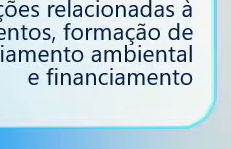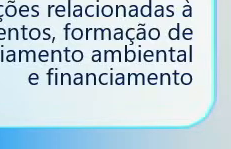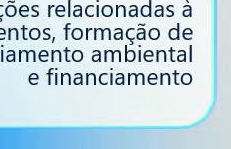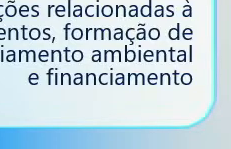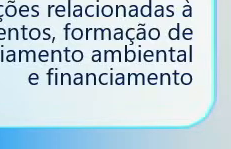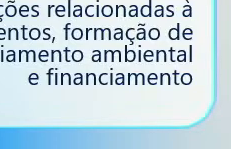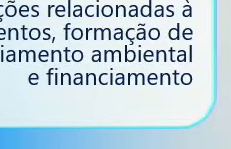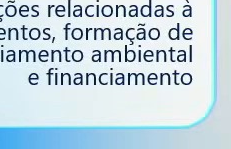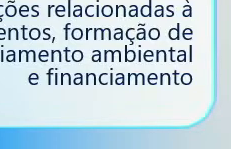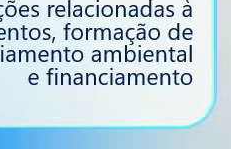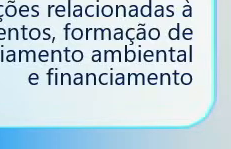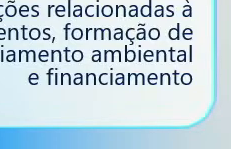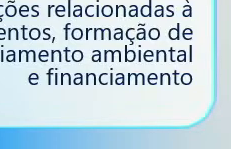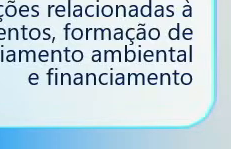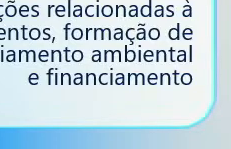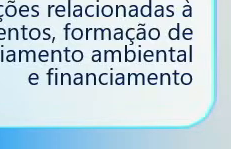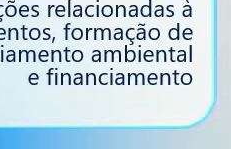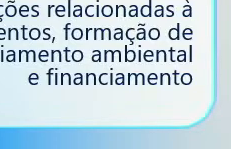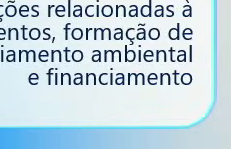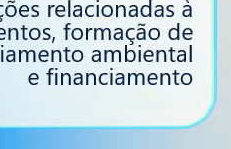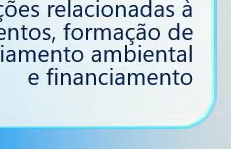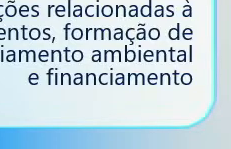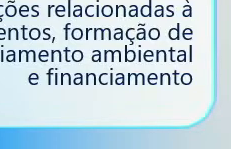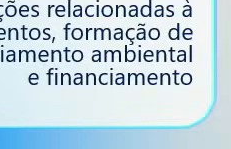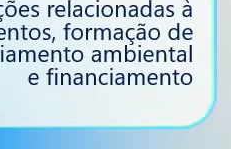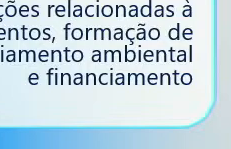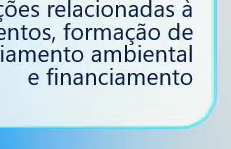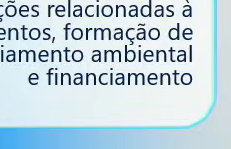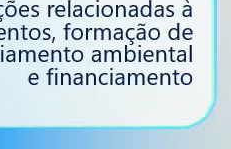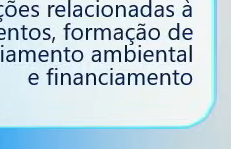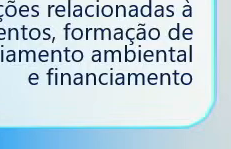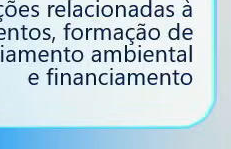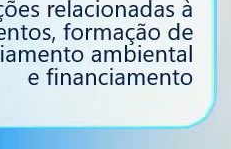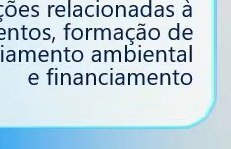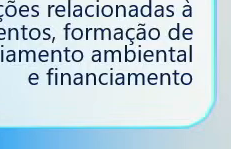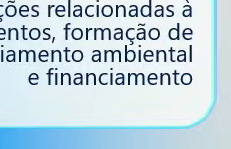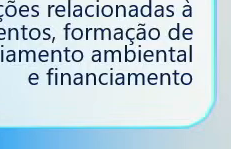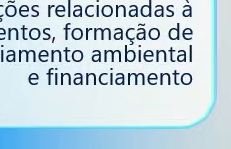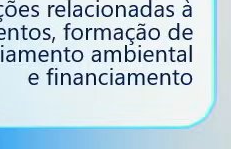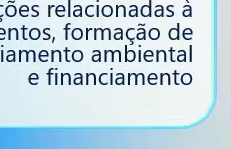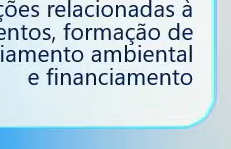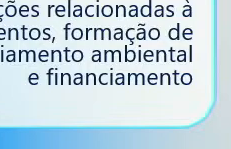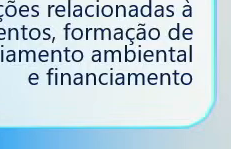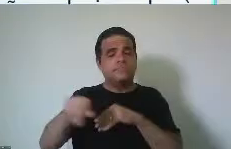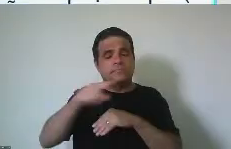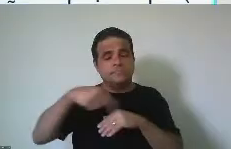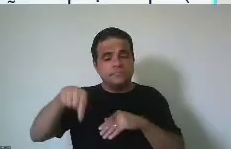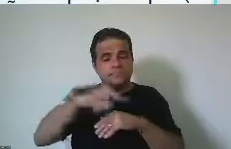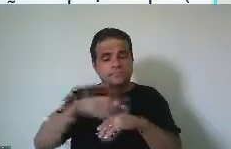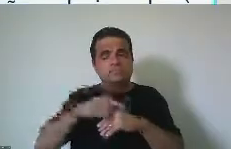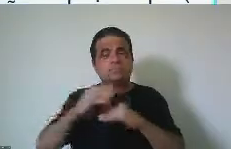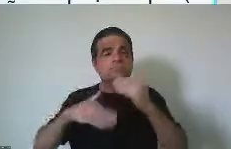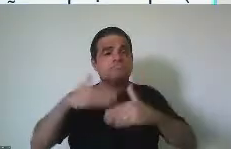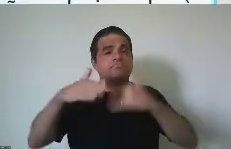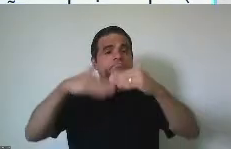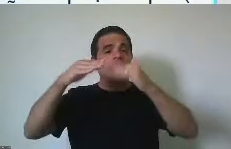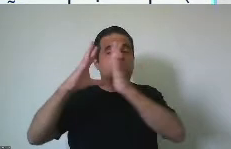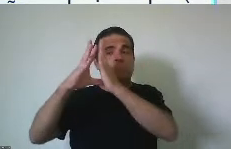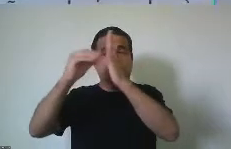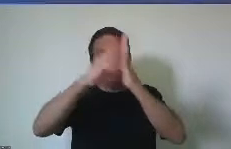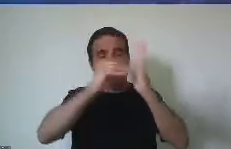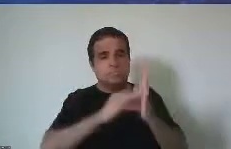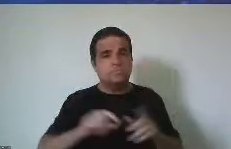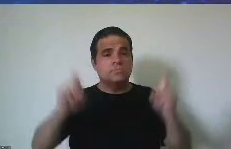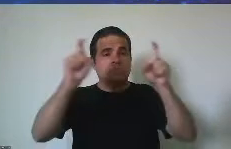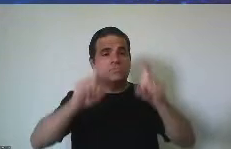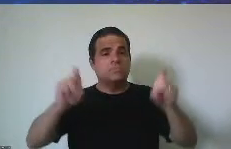estamos com parceria até com a PSR Barroso participa dessa onde estamos desenvolvendo os modelos computacionais